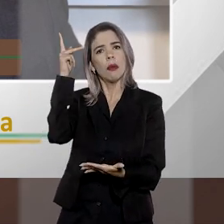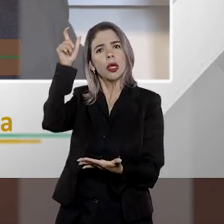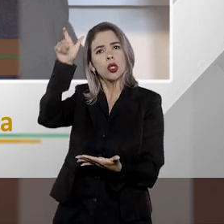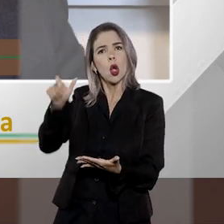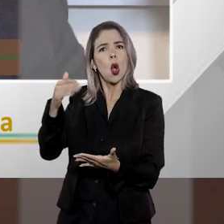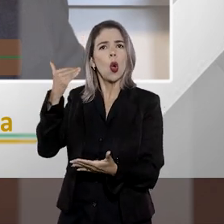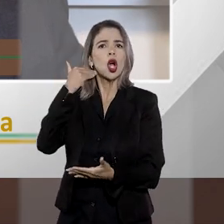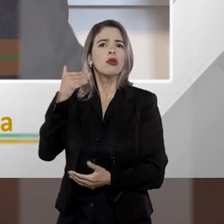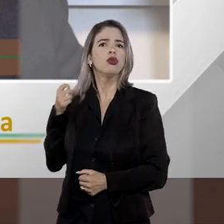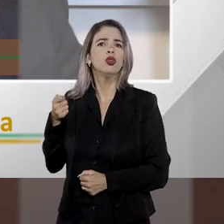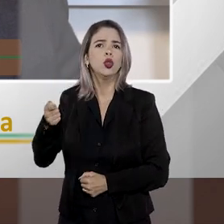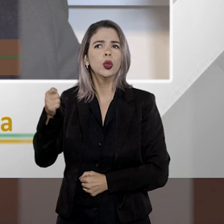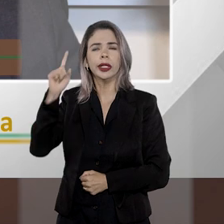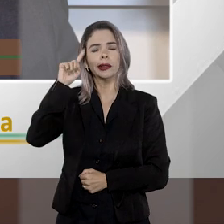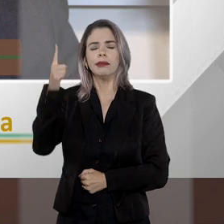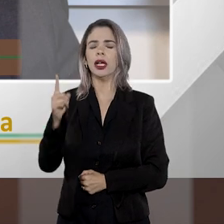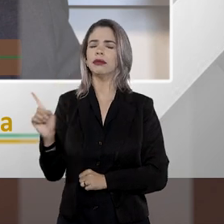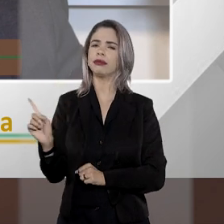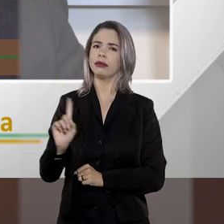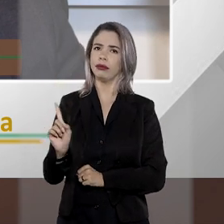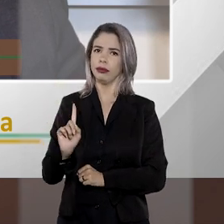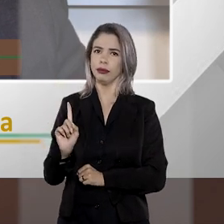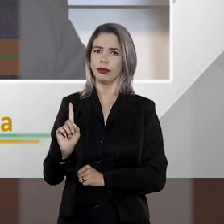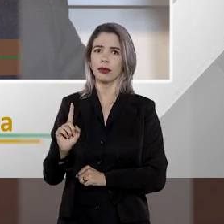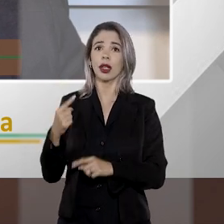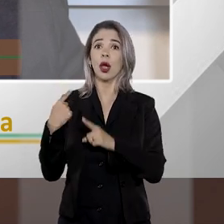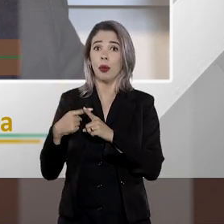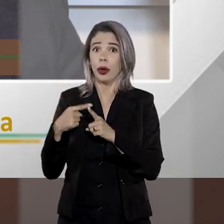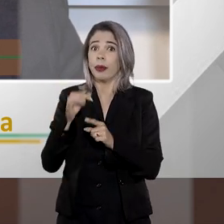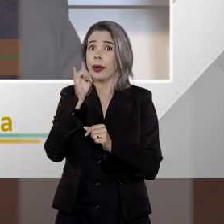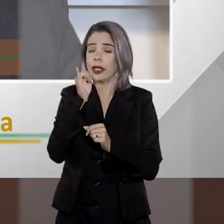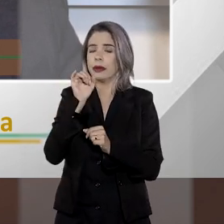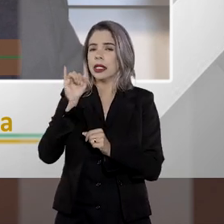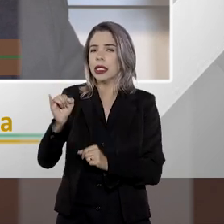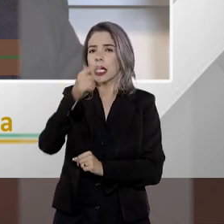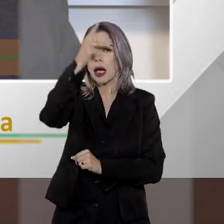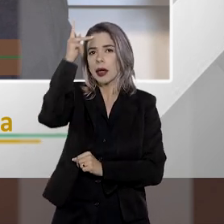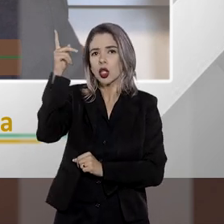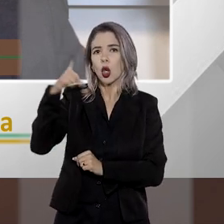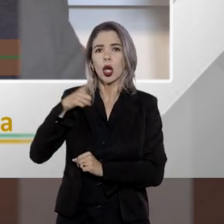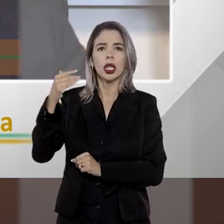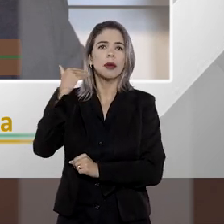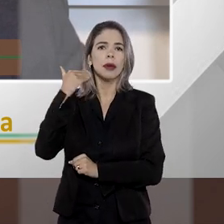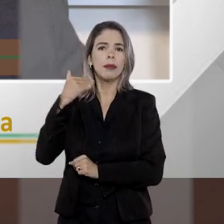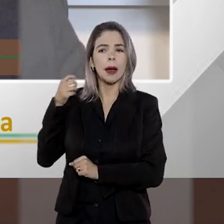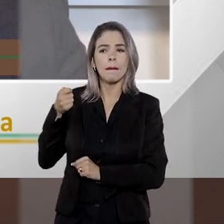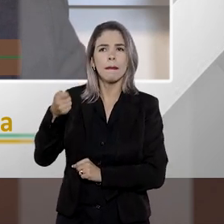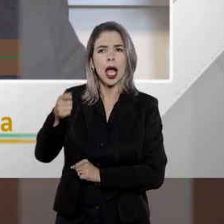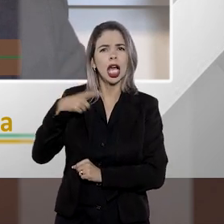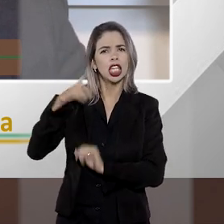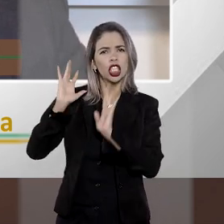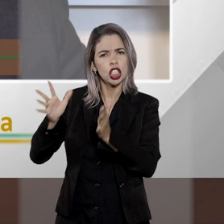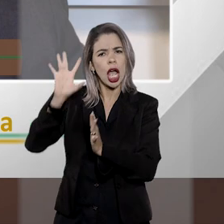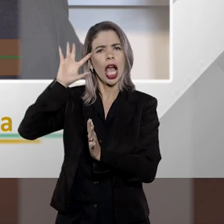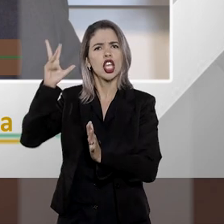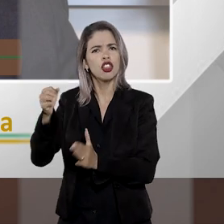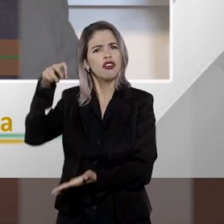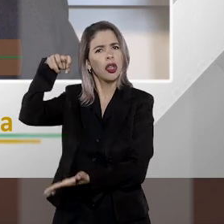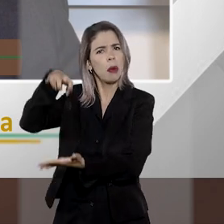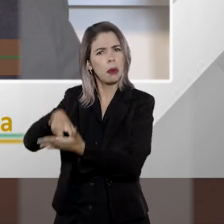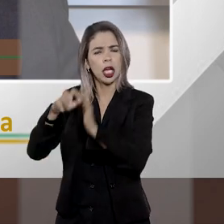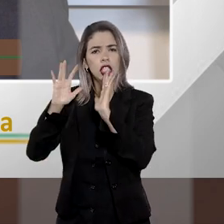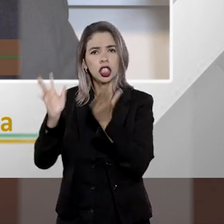de que, para que o juiz da execução, que corresponde à comarca onde o acusado condenado